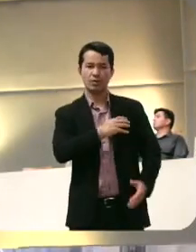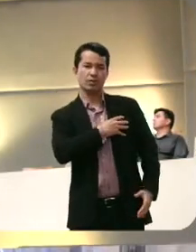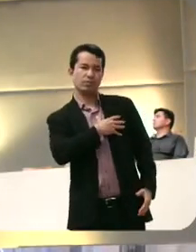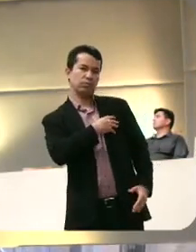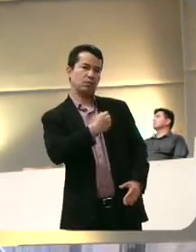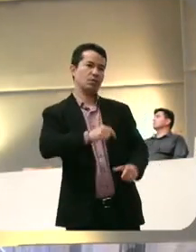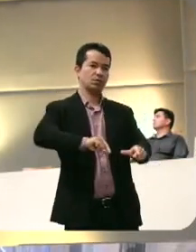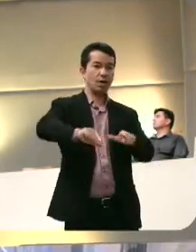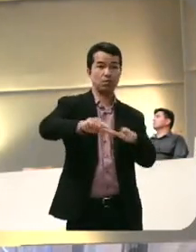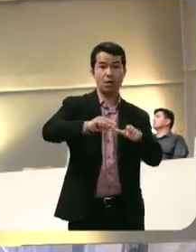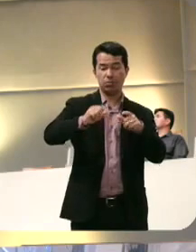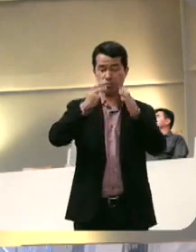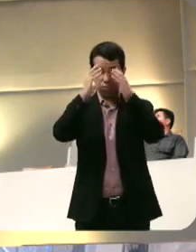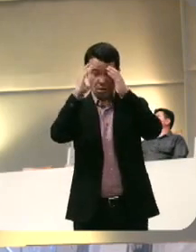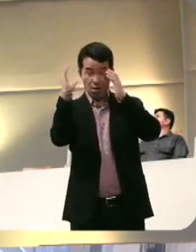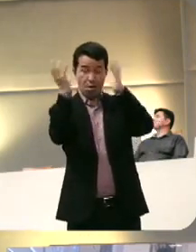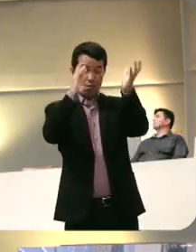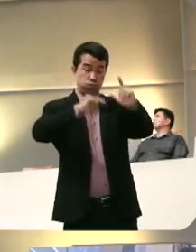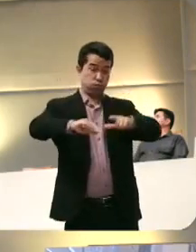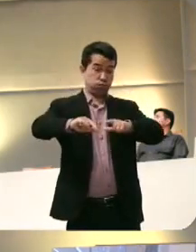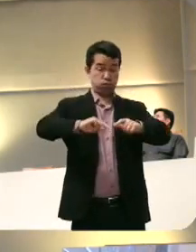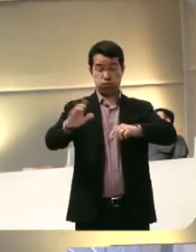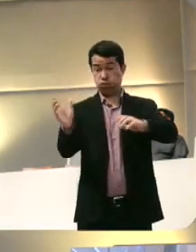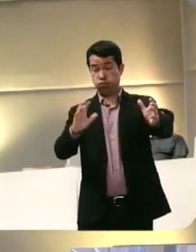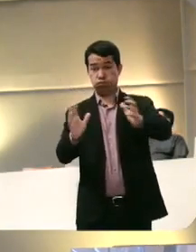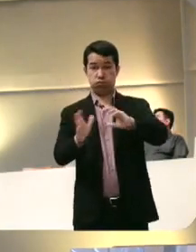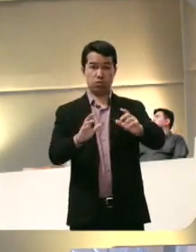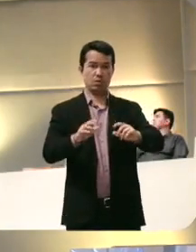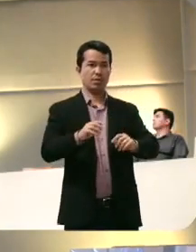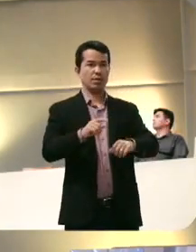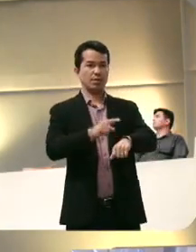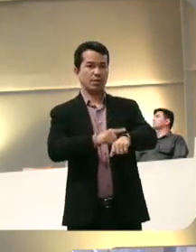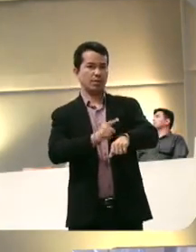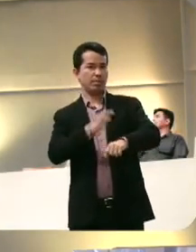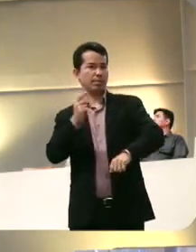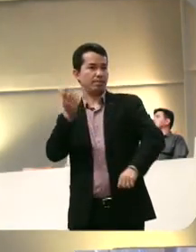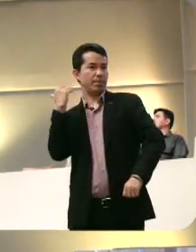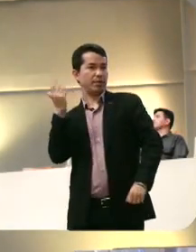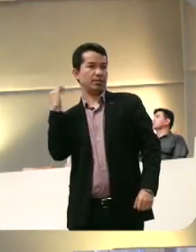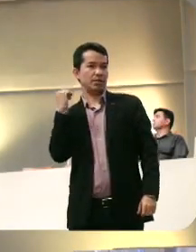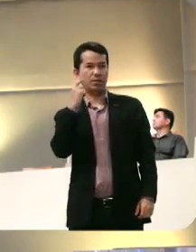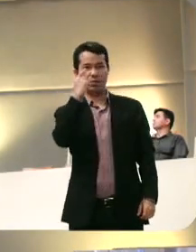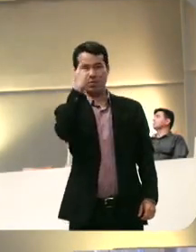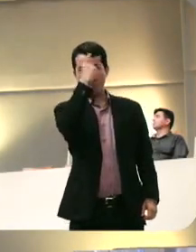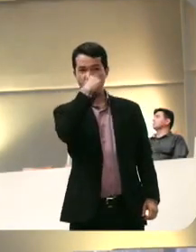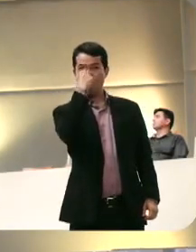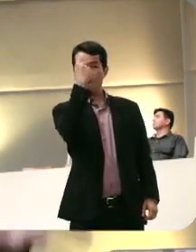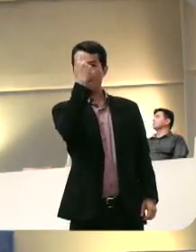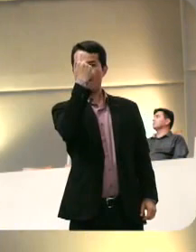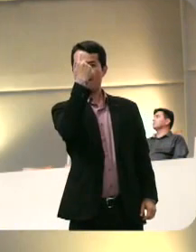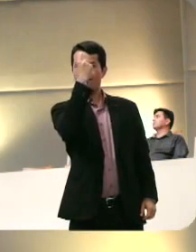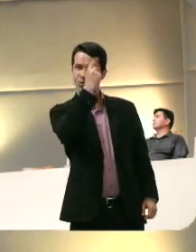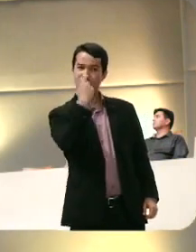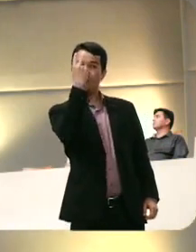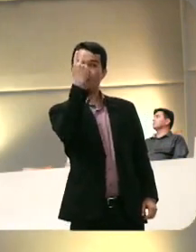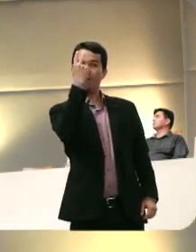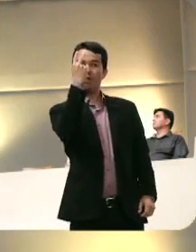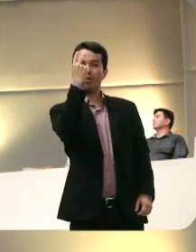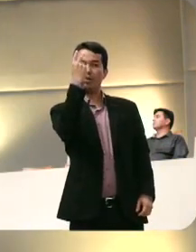atividades aumentam. E aquele tempo que era de 1 a 2 horas na presença, de repente,